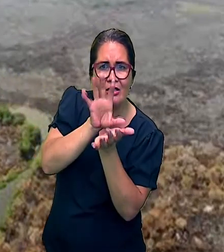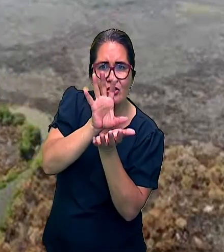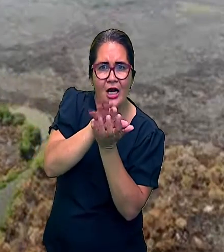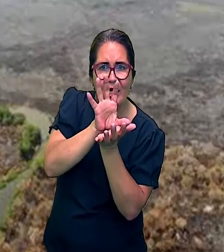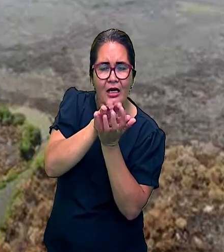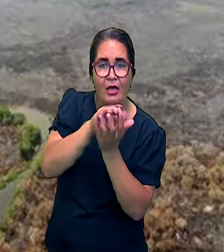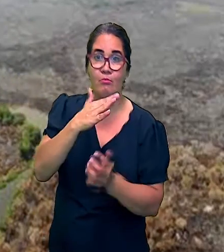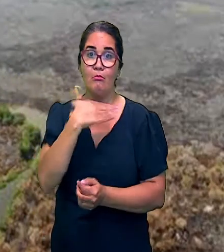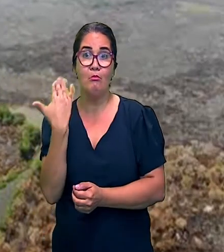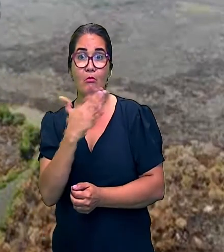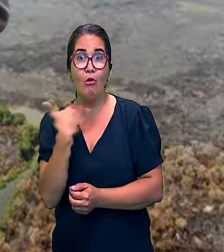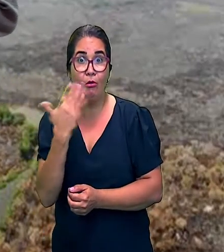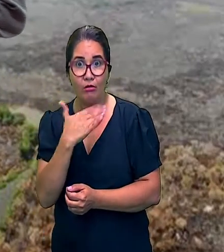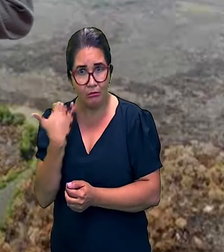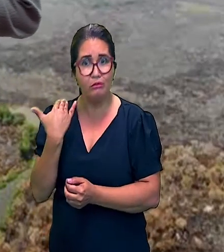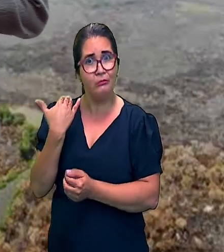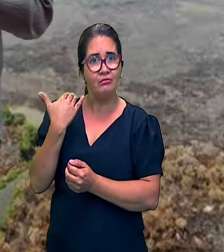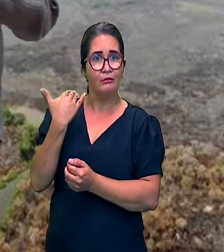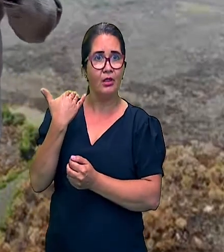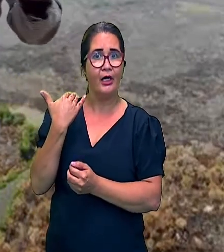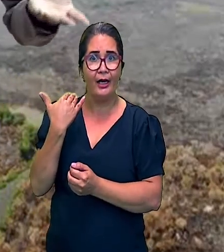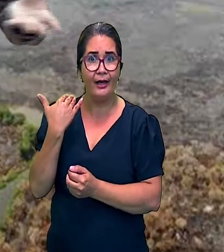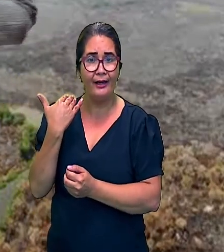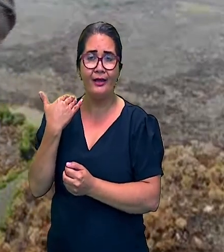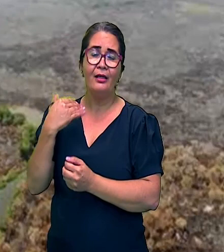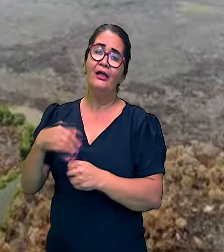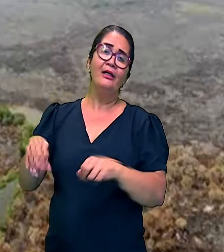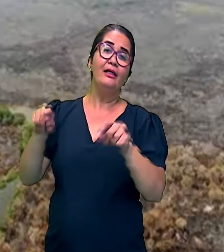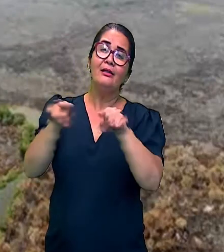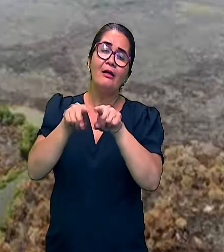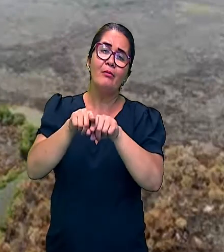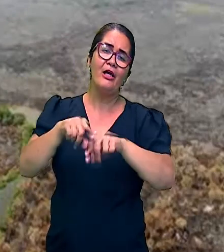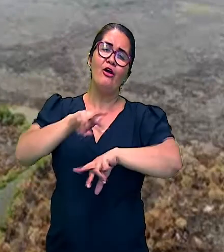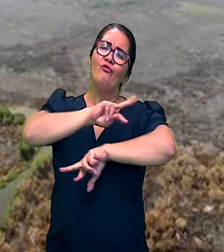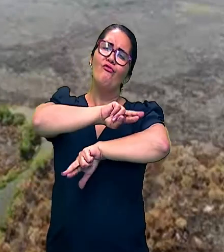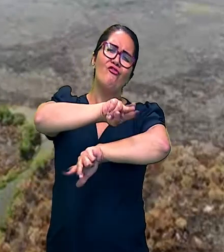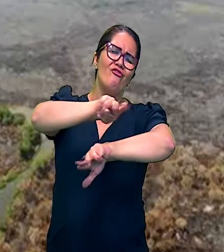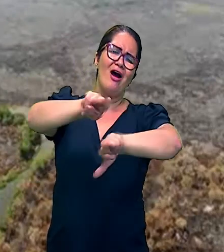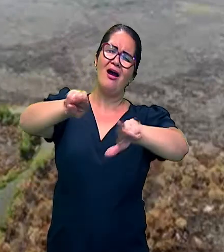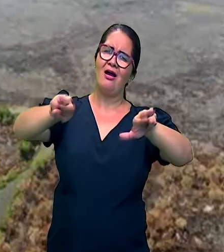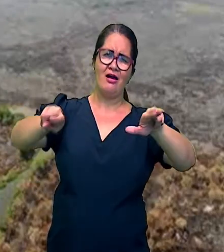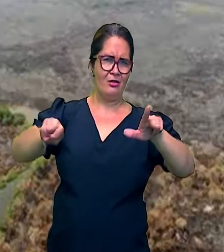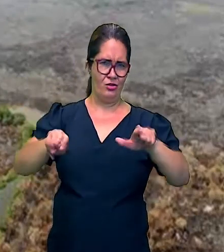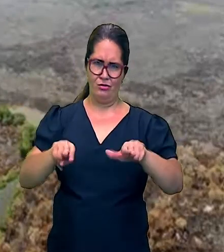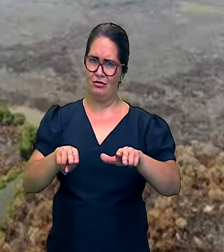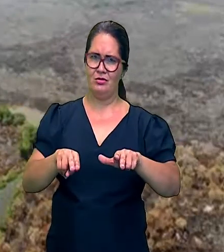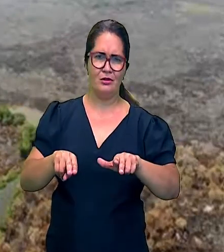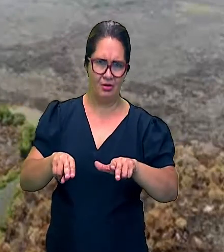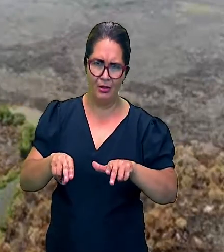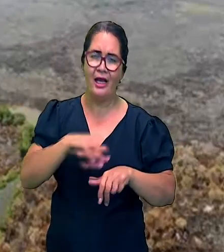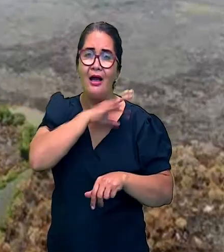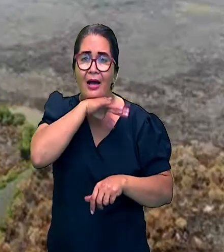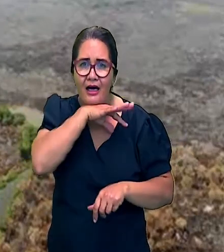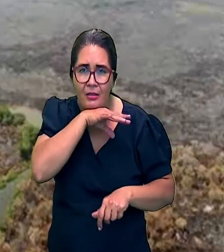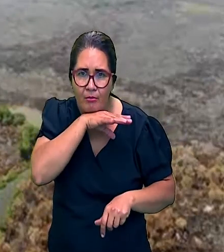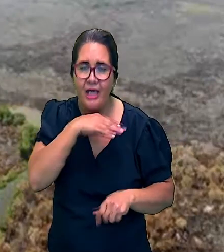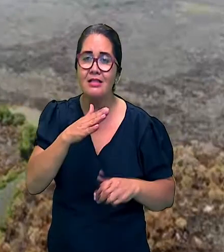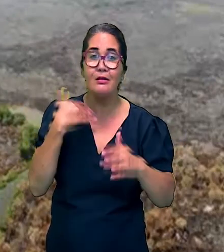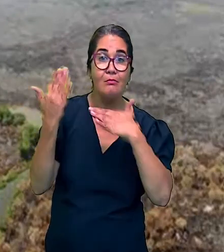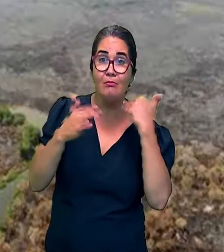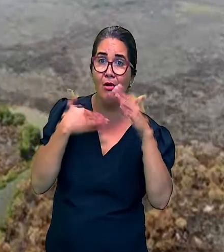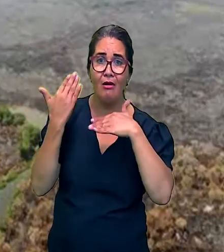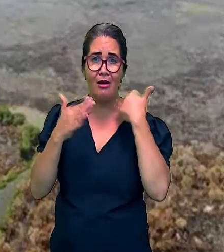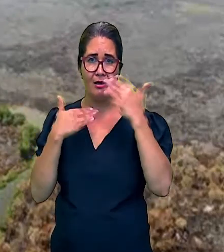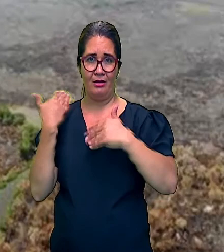aqui uma espécie de jacaré, dentre tantos outros animais silvestres, animais já em risco de